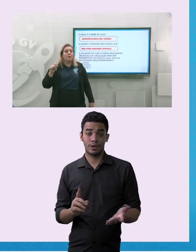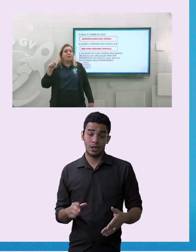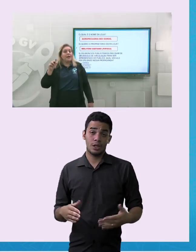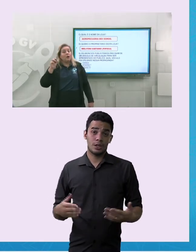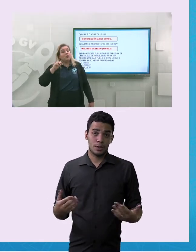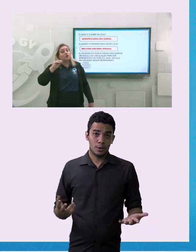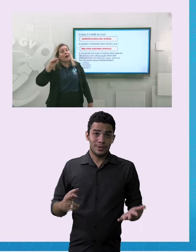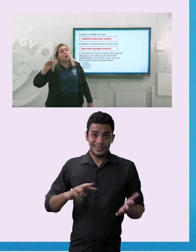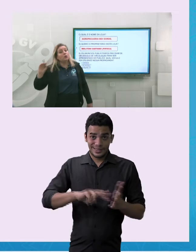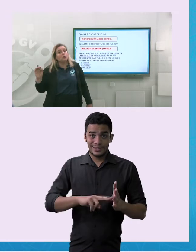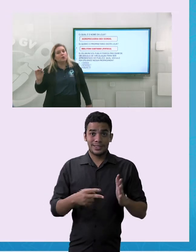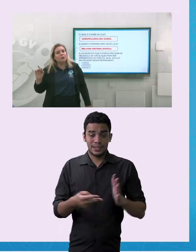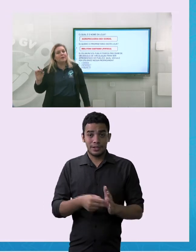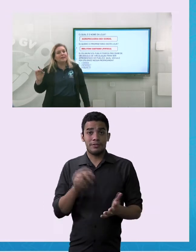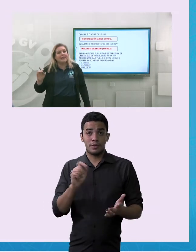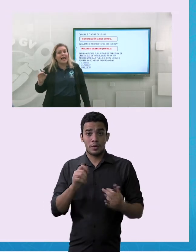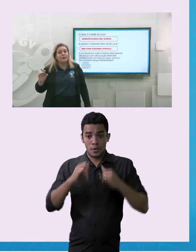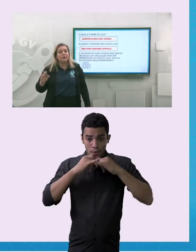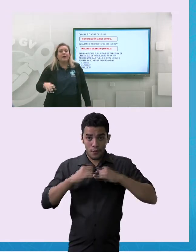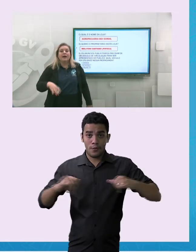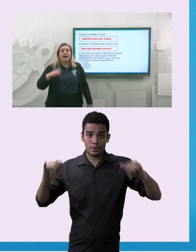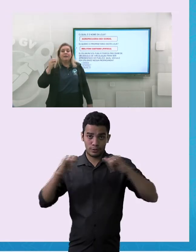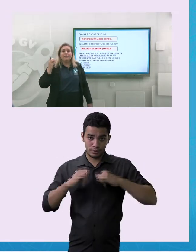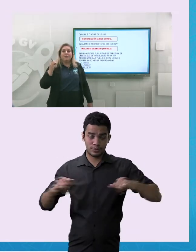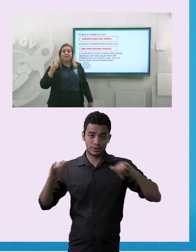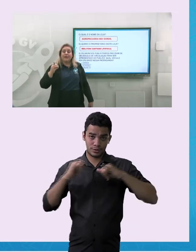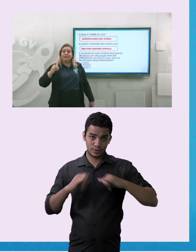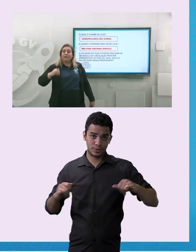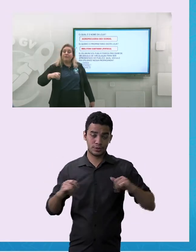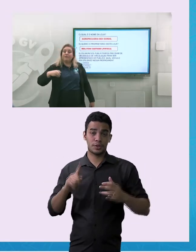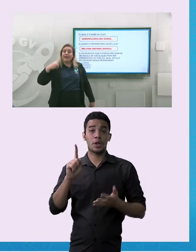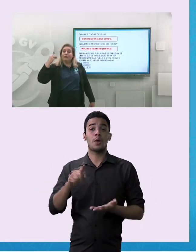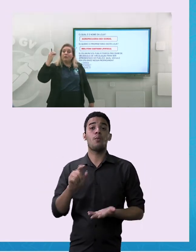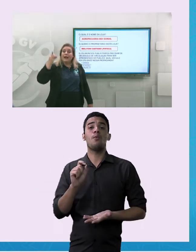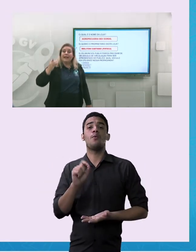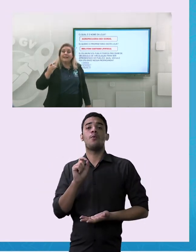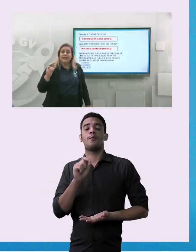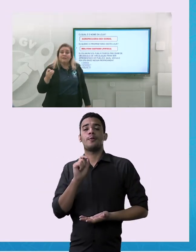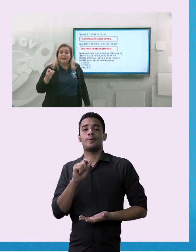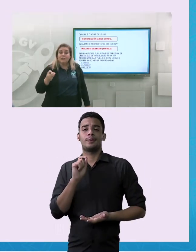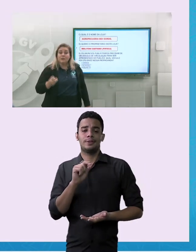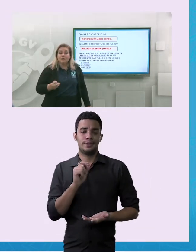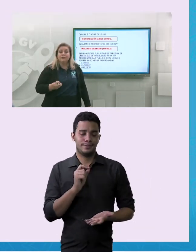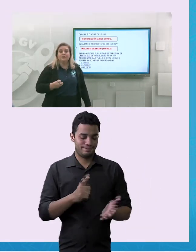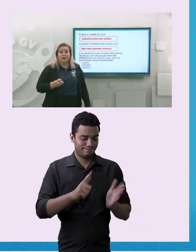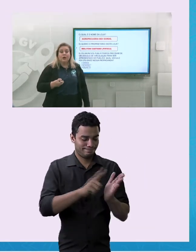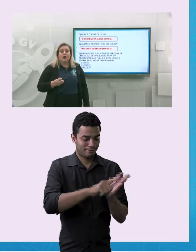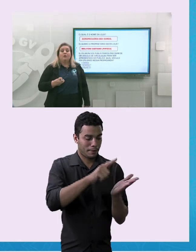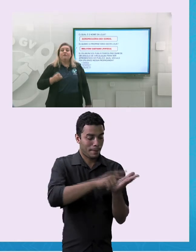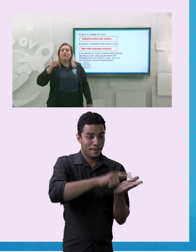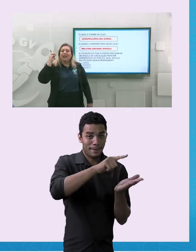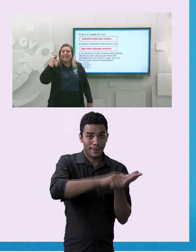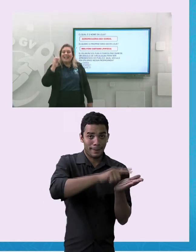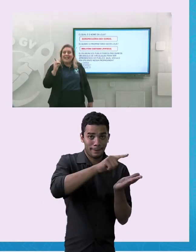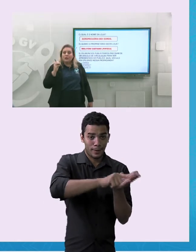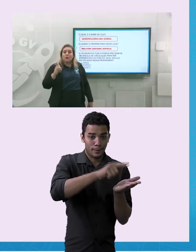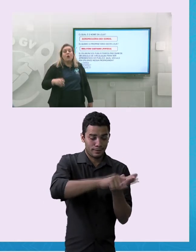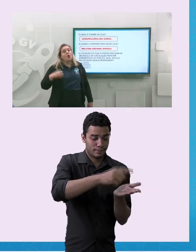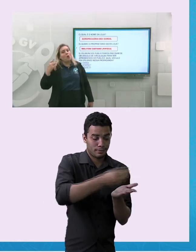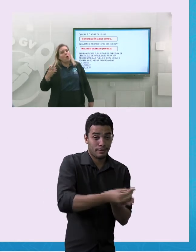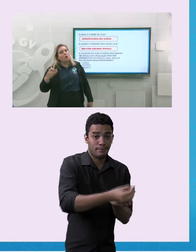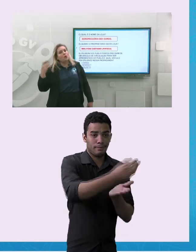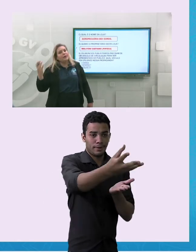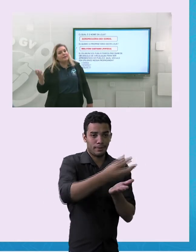nosso anúncio publicitário, ele foi veiculado através de um